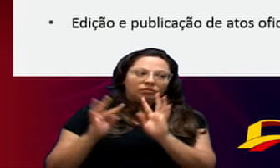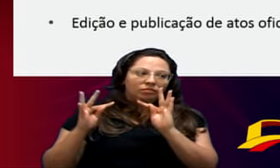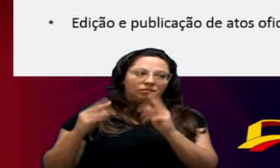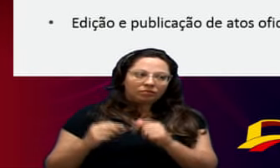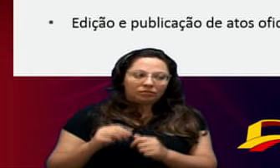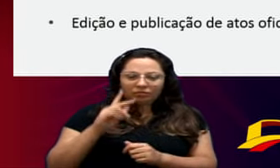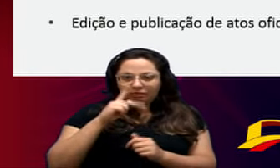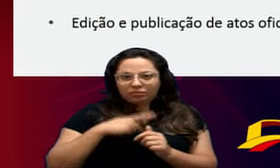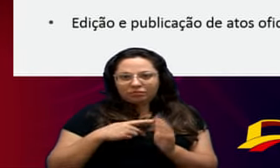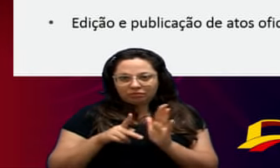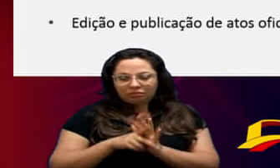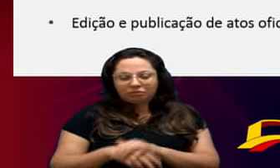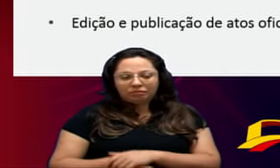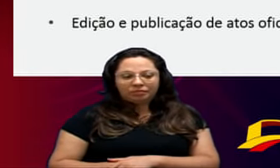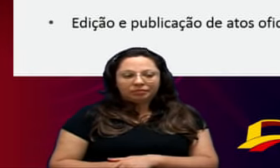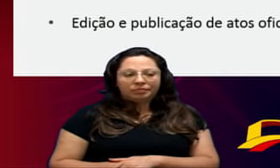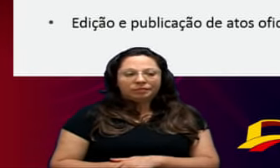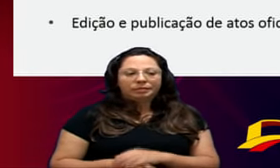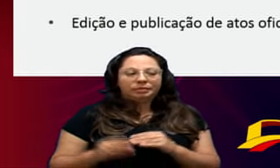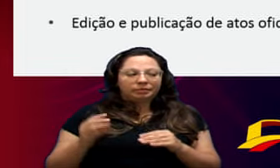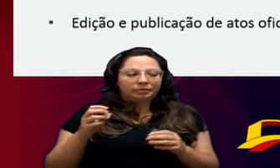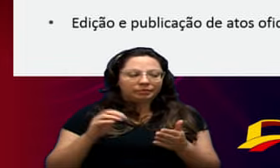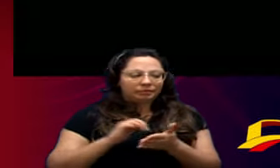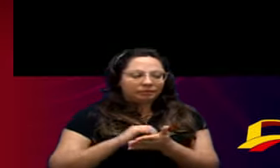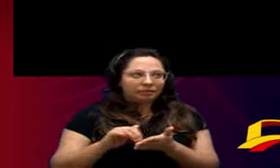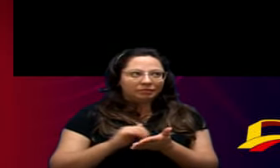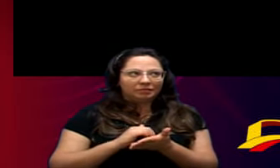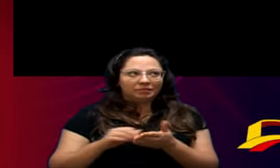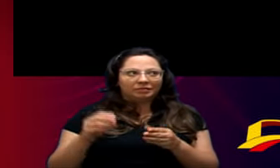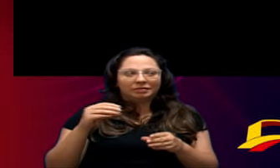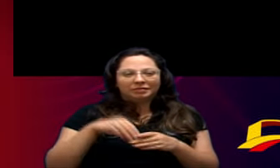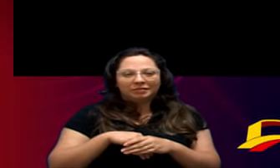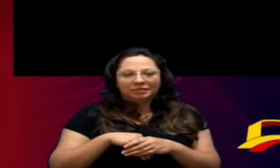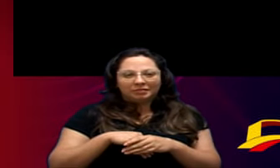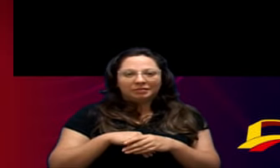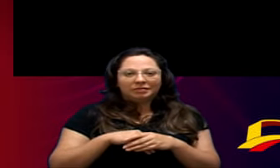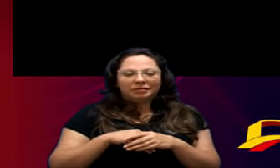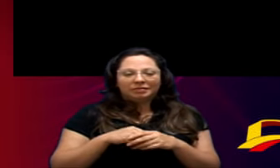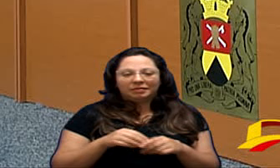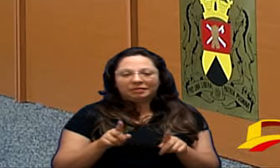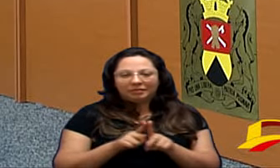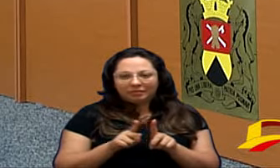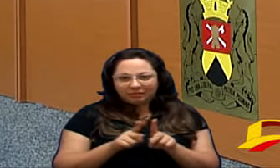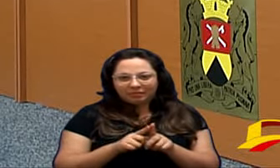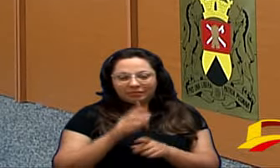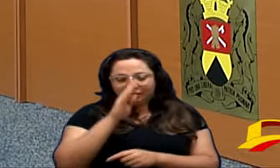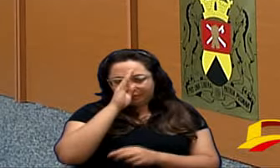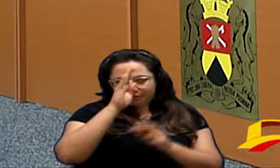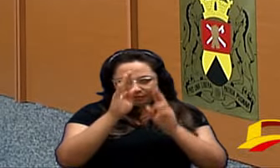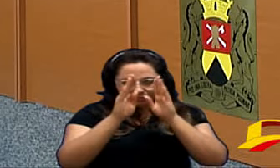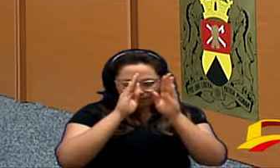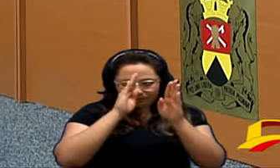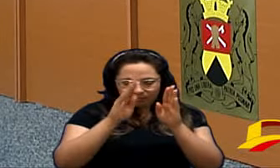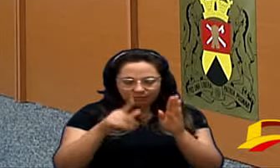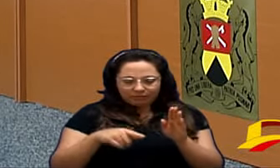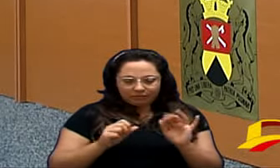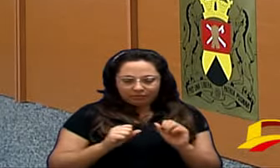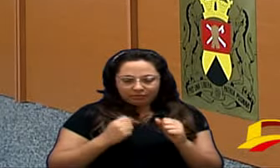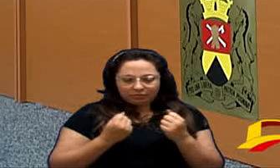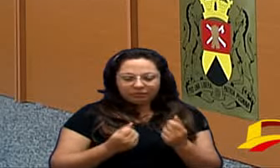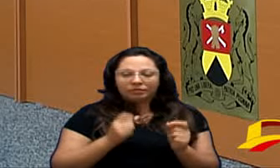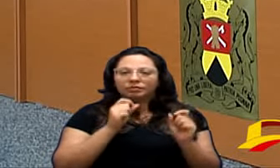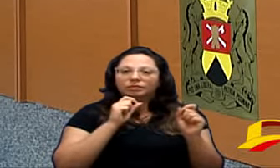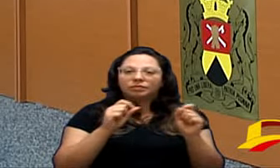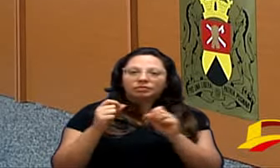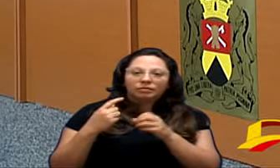de fonte própria né dentro da secretaria Nós também podemos ver que as principais áreas de atuação